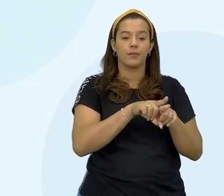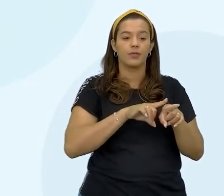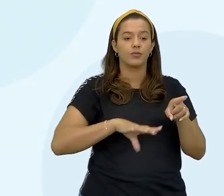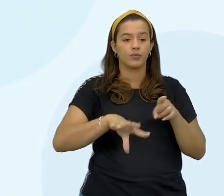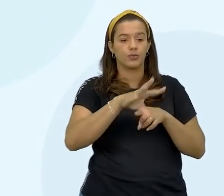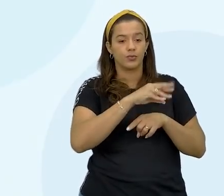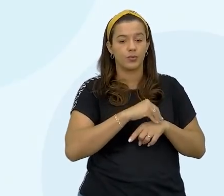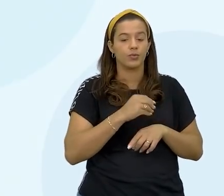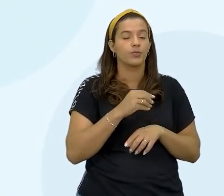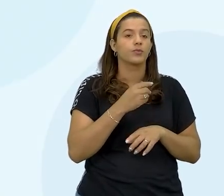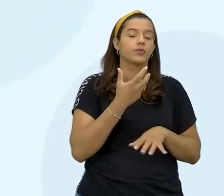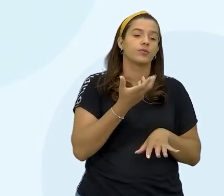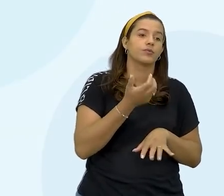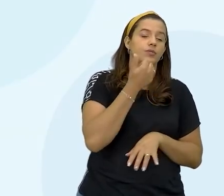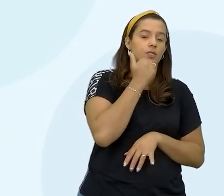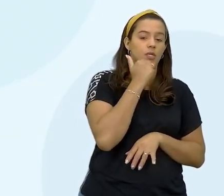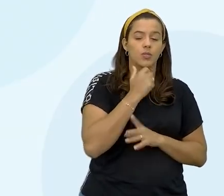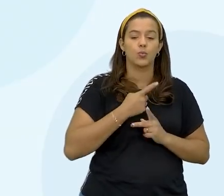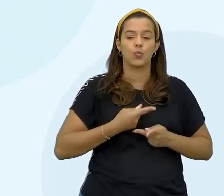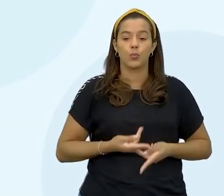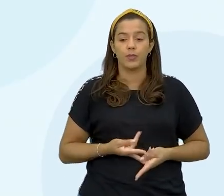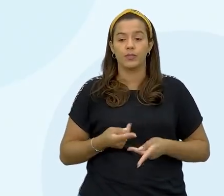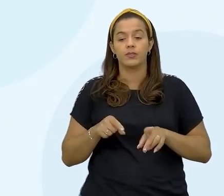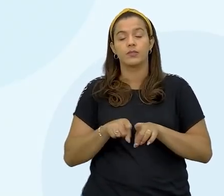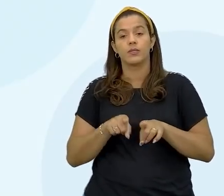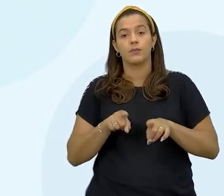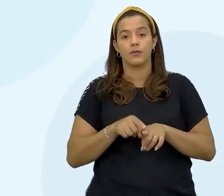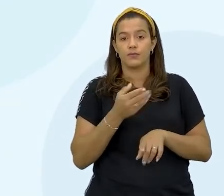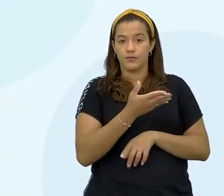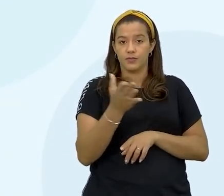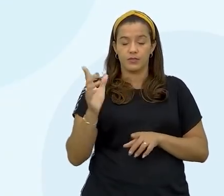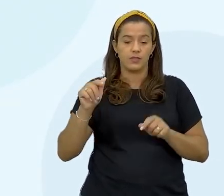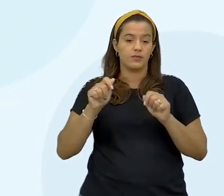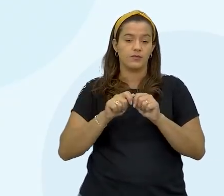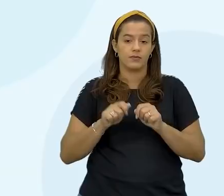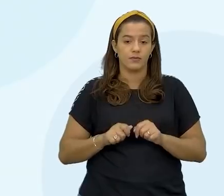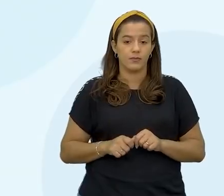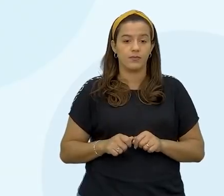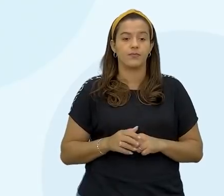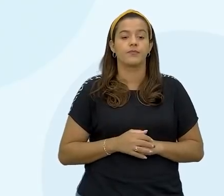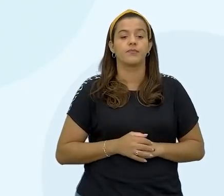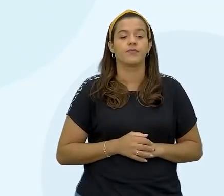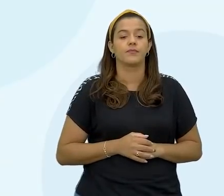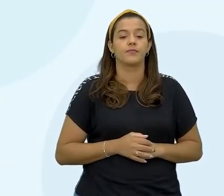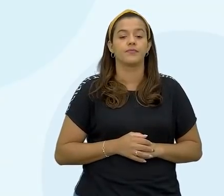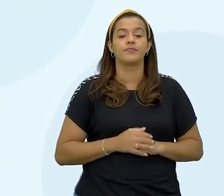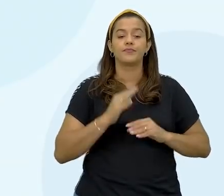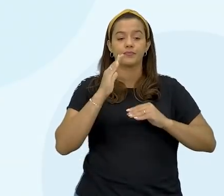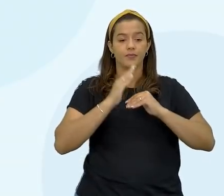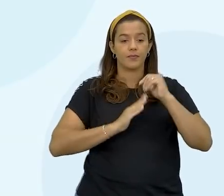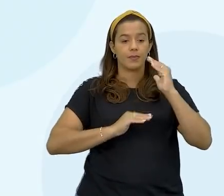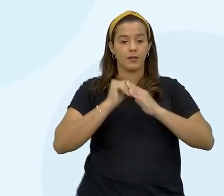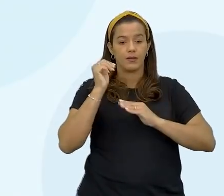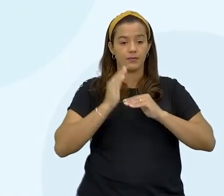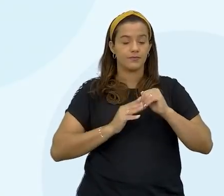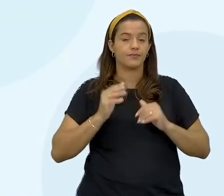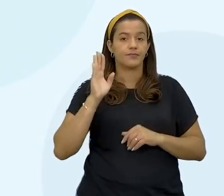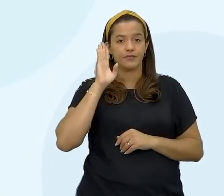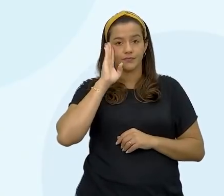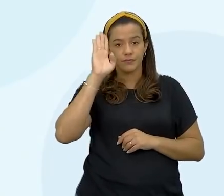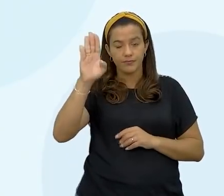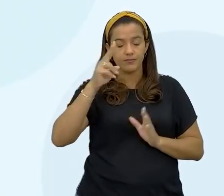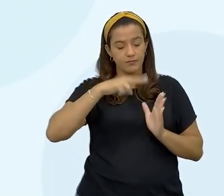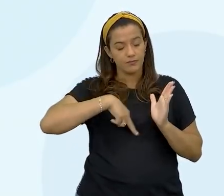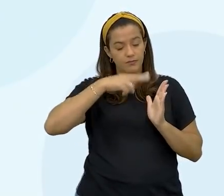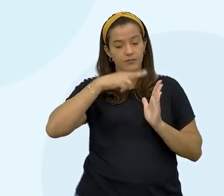no caso de ciências humanas, a que vocês elaboraram, tá? Diagnóstica, as habilidades imprescindíveis de